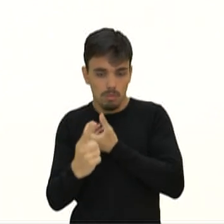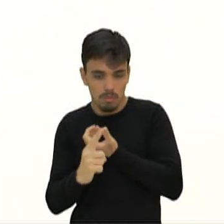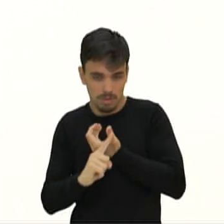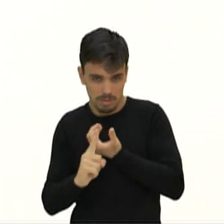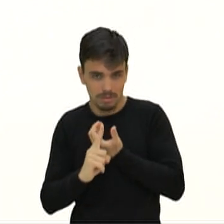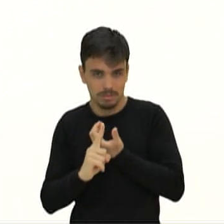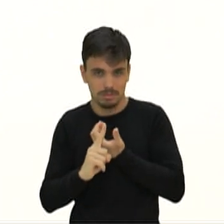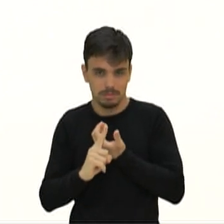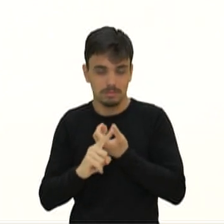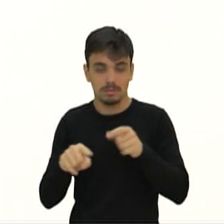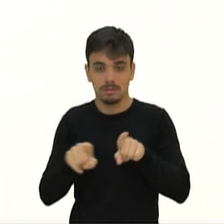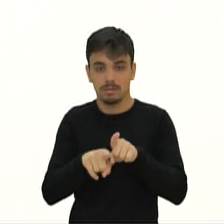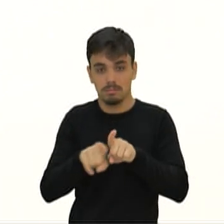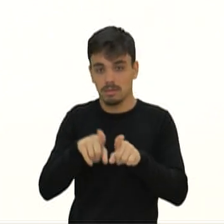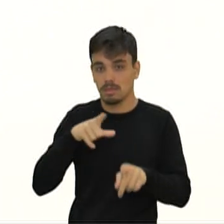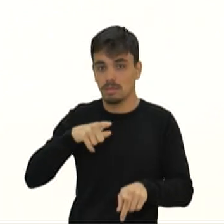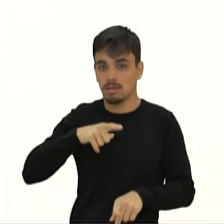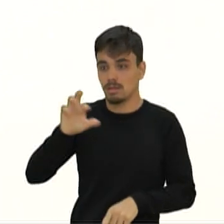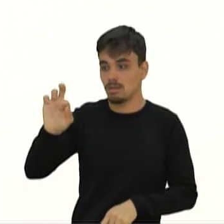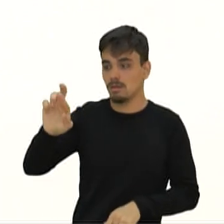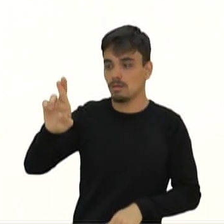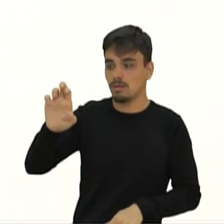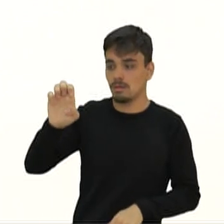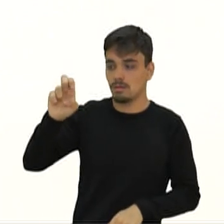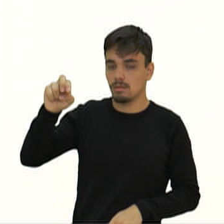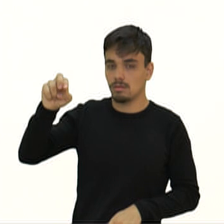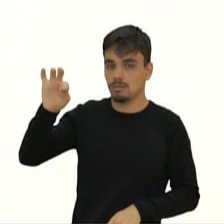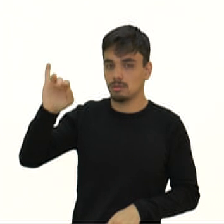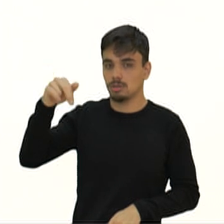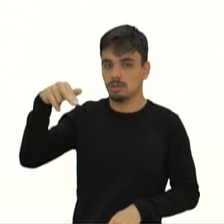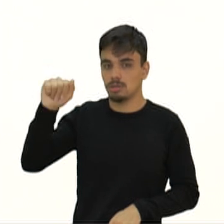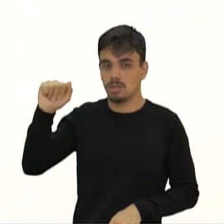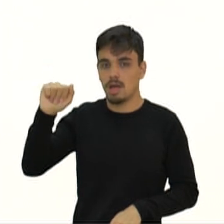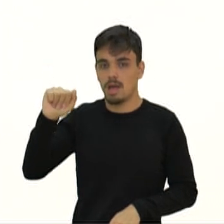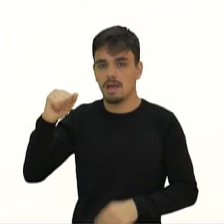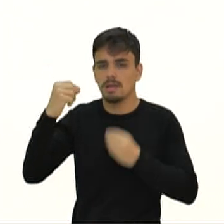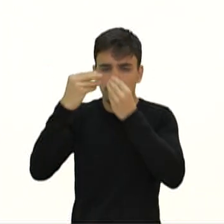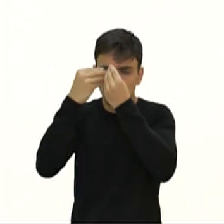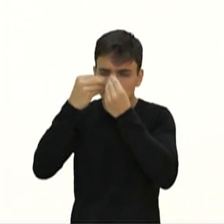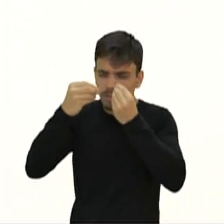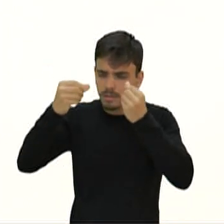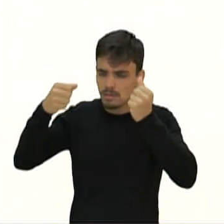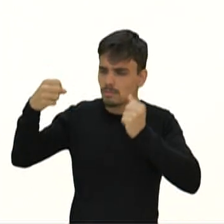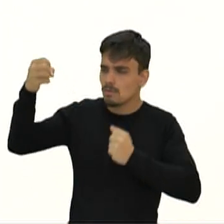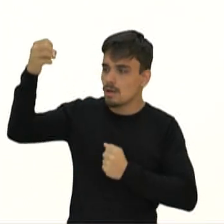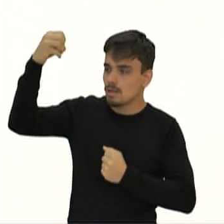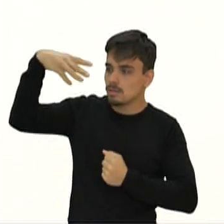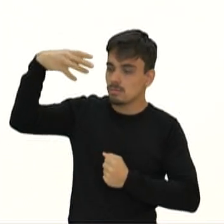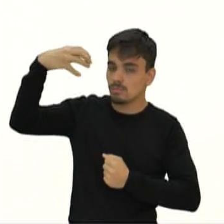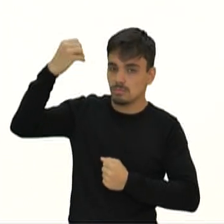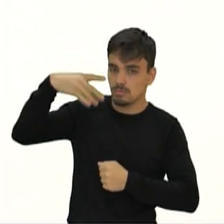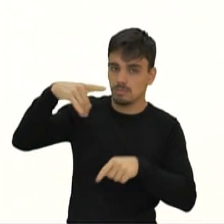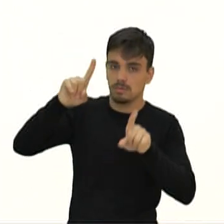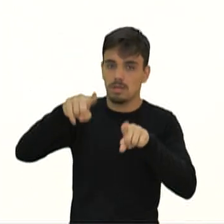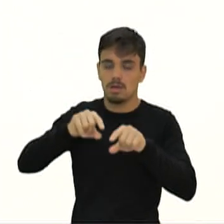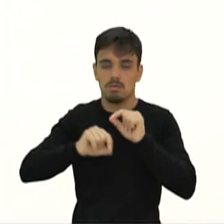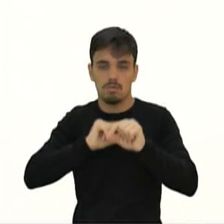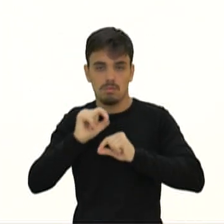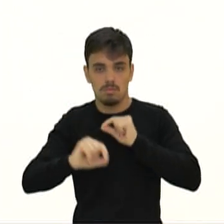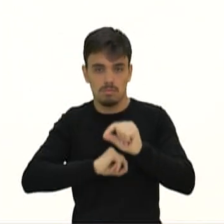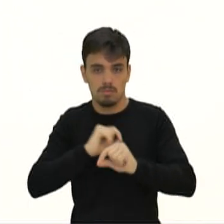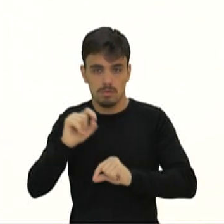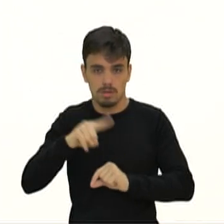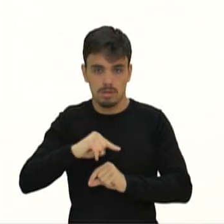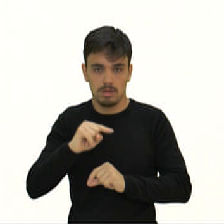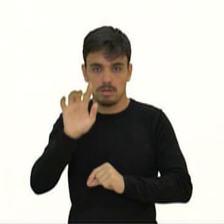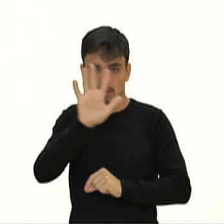biconvexa, a retina, que é a parte sensível à luz ou luminosidade, onde são projetadas imagens